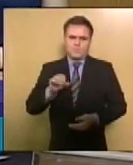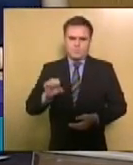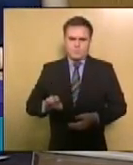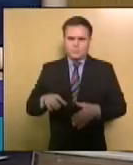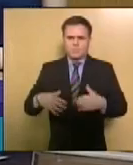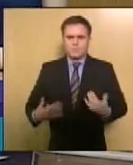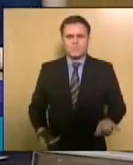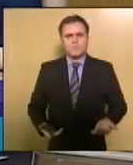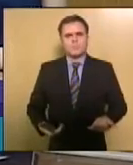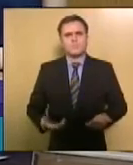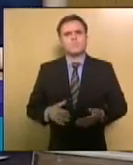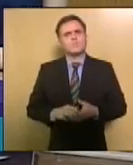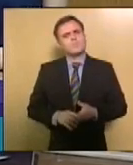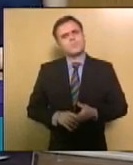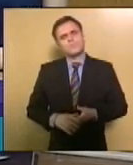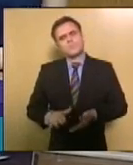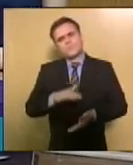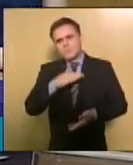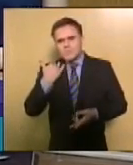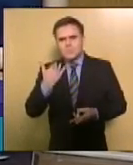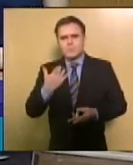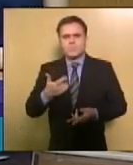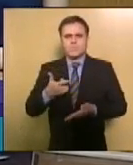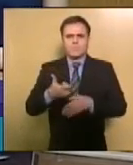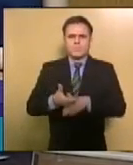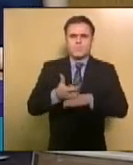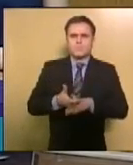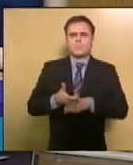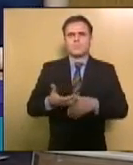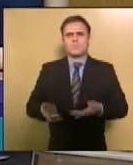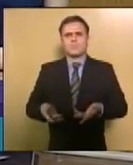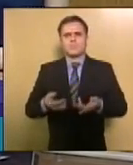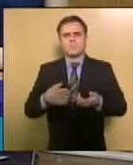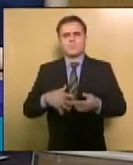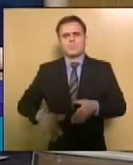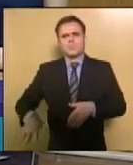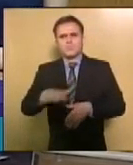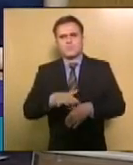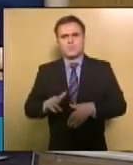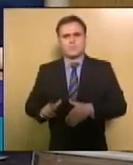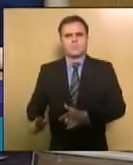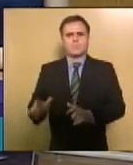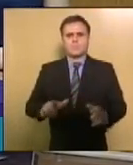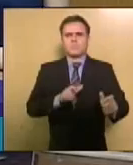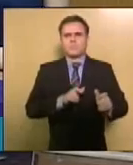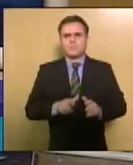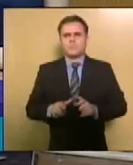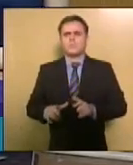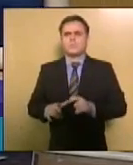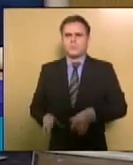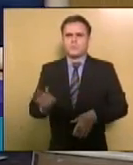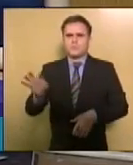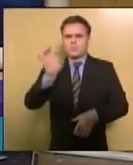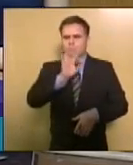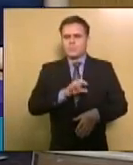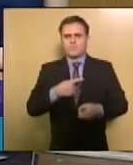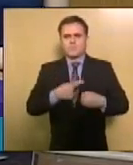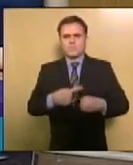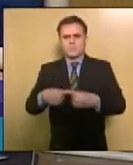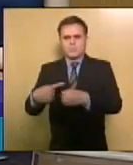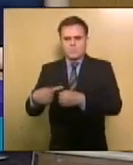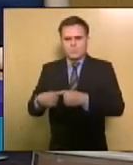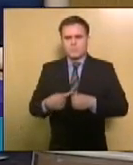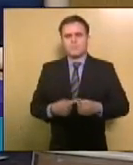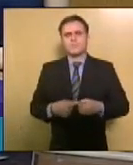relação à questão dos homicídios na questão espacial nas regiões comunidades federativas nos municípios